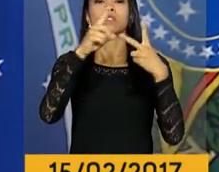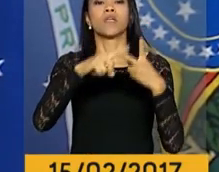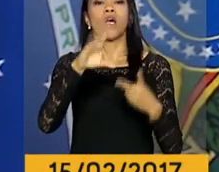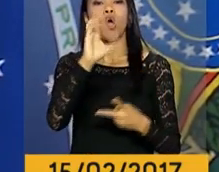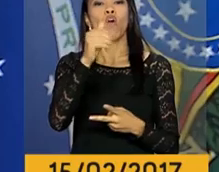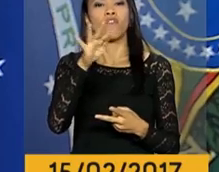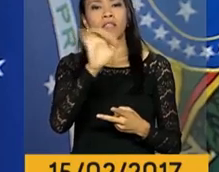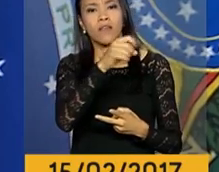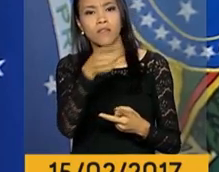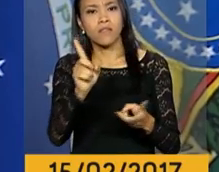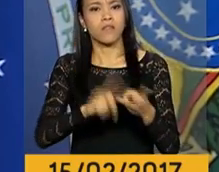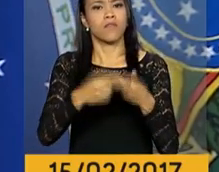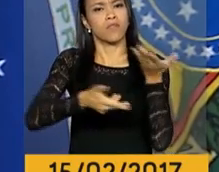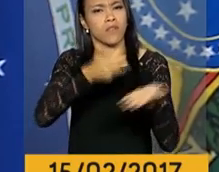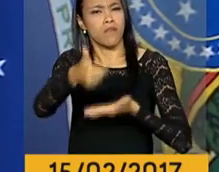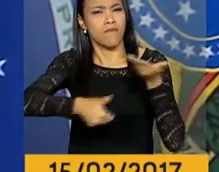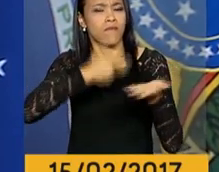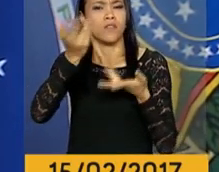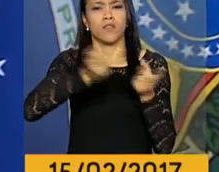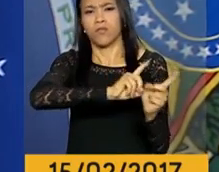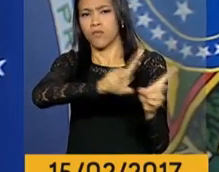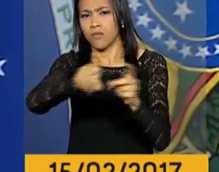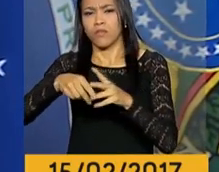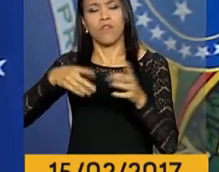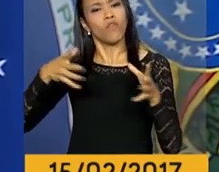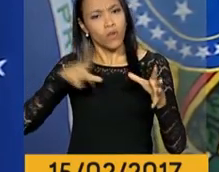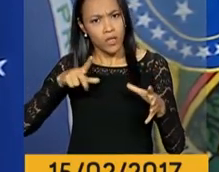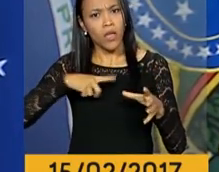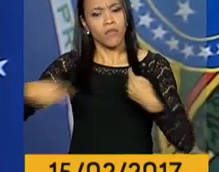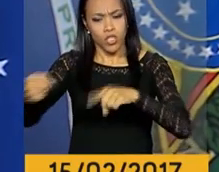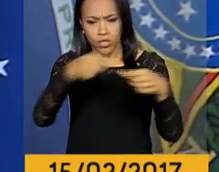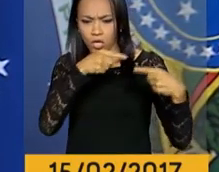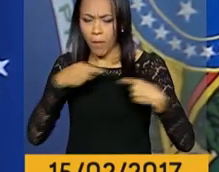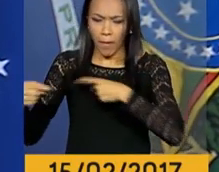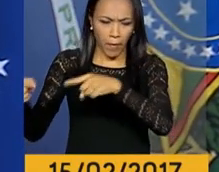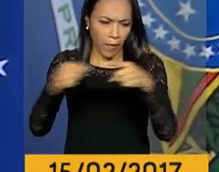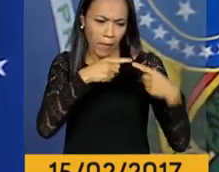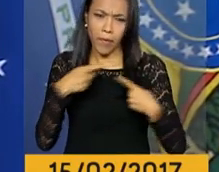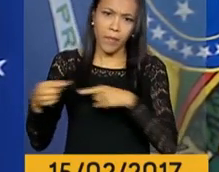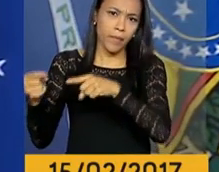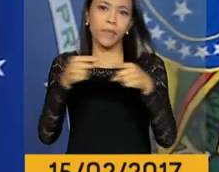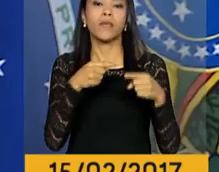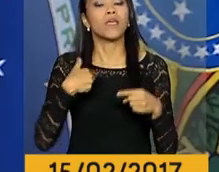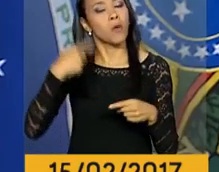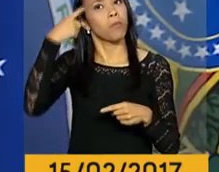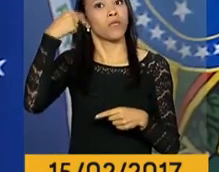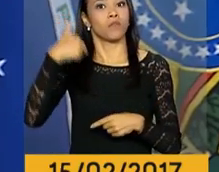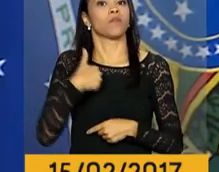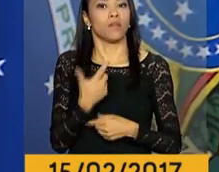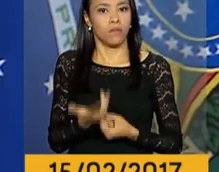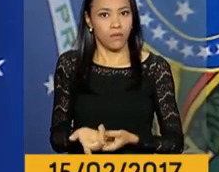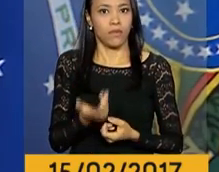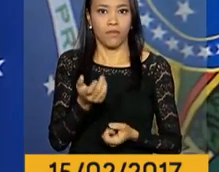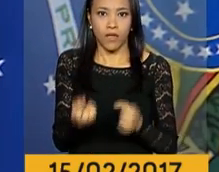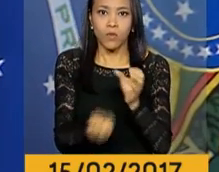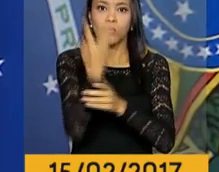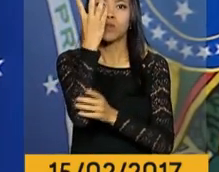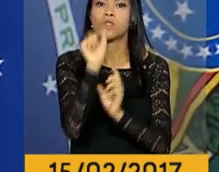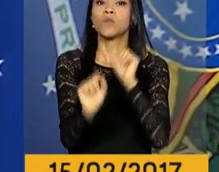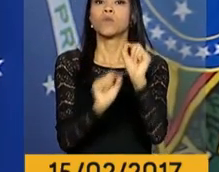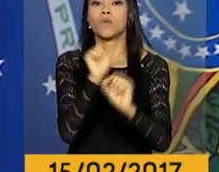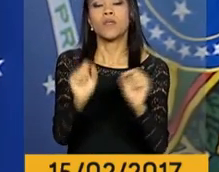comércio, da indústria, dos serviços. Portanto, num diálogo muito produtivo que vai fazer nascer, penso eu, com relativa facilidade a